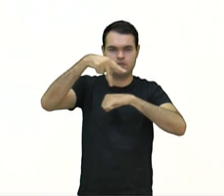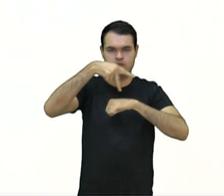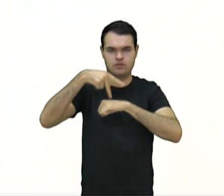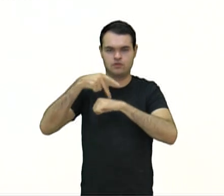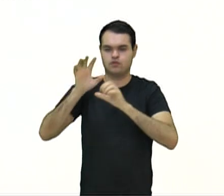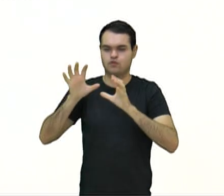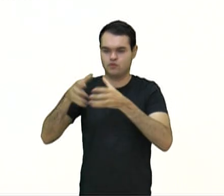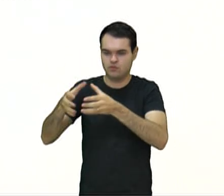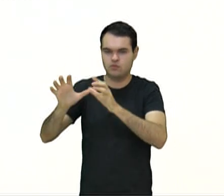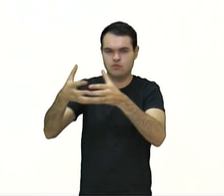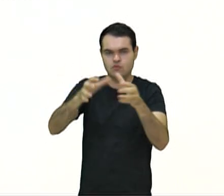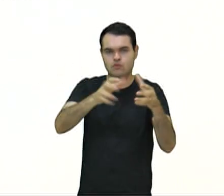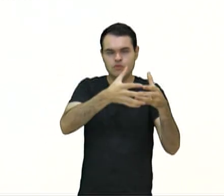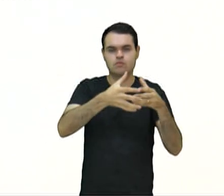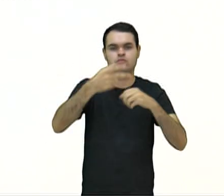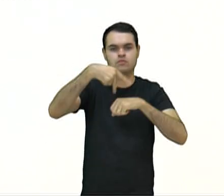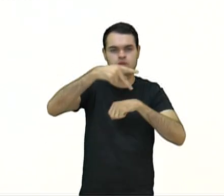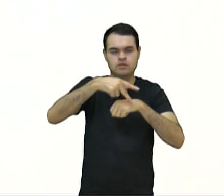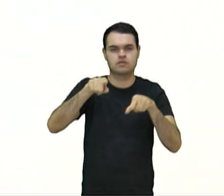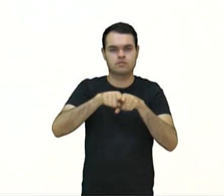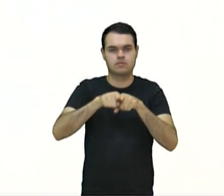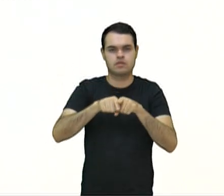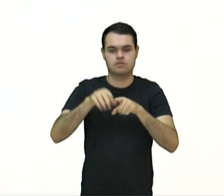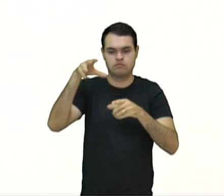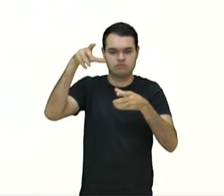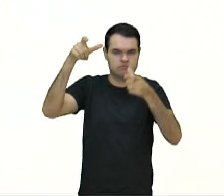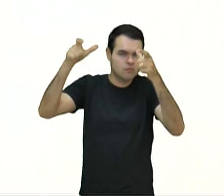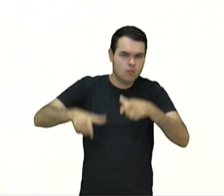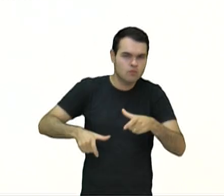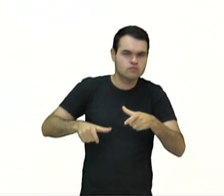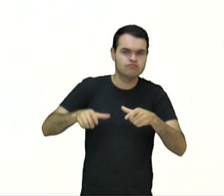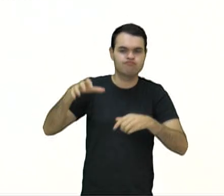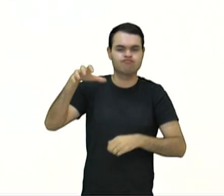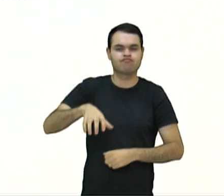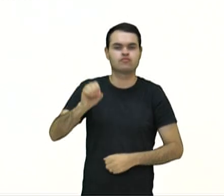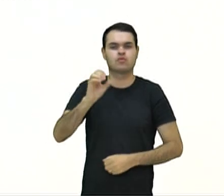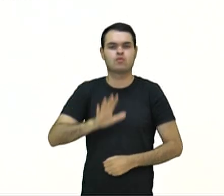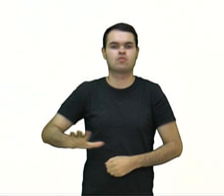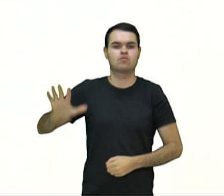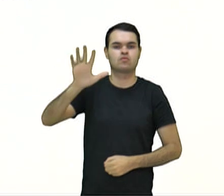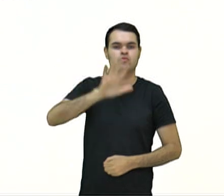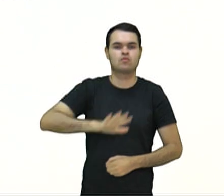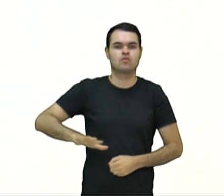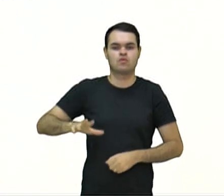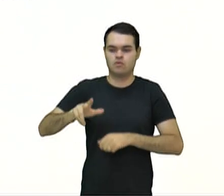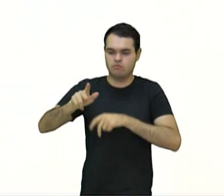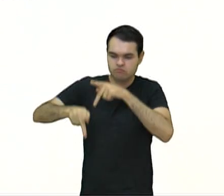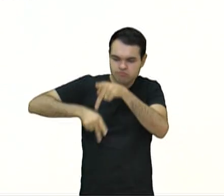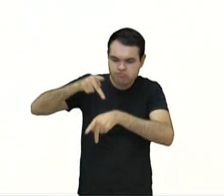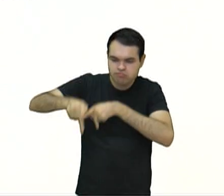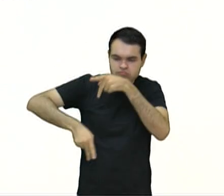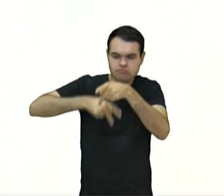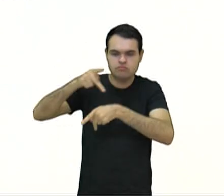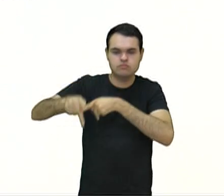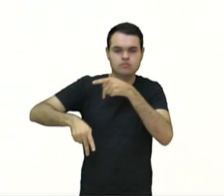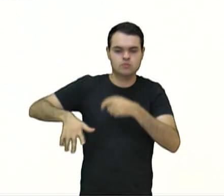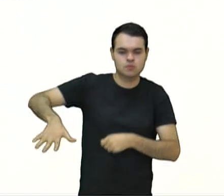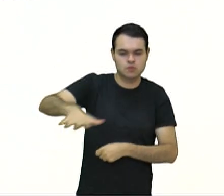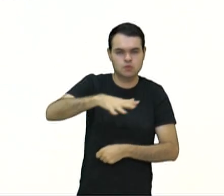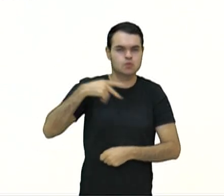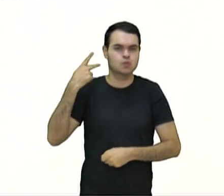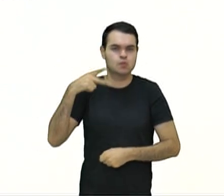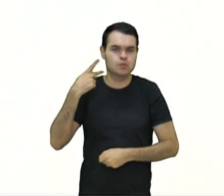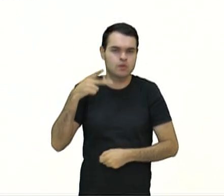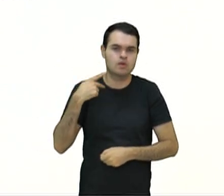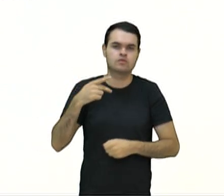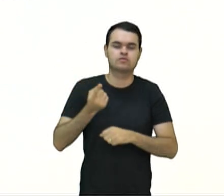de países da Oceania em seus aspectos populacionais, urbanos, políticos e econômicos e discutir